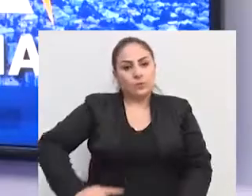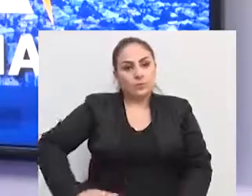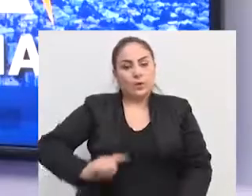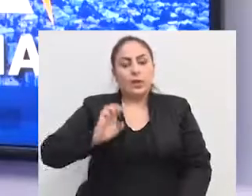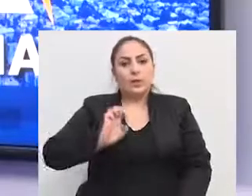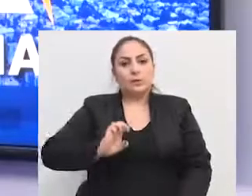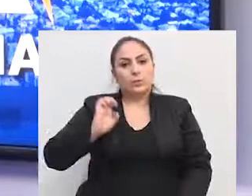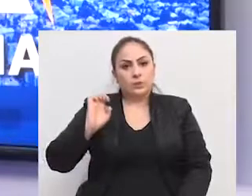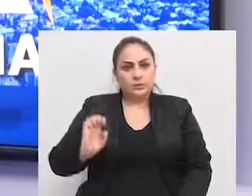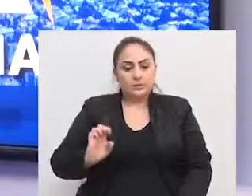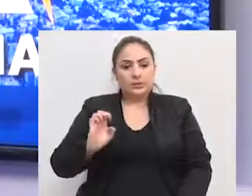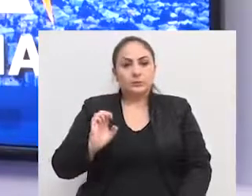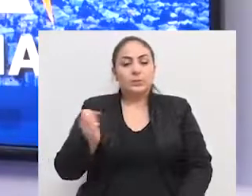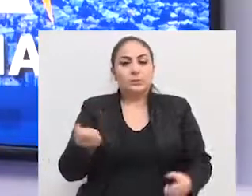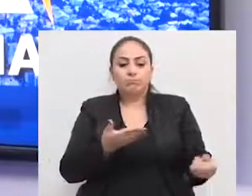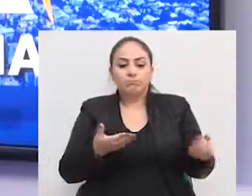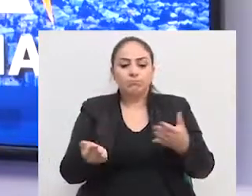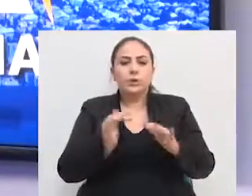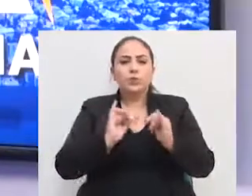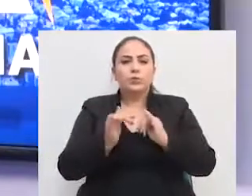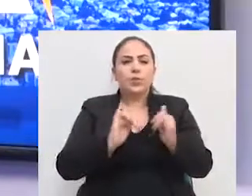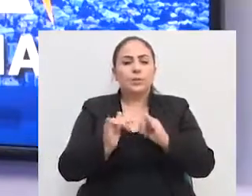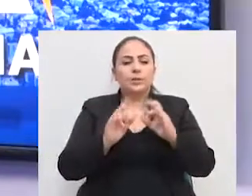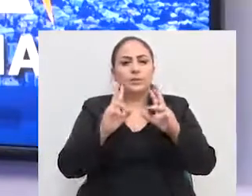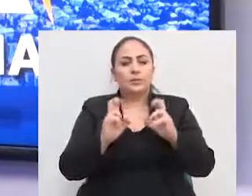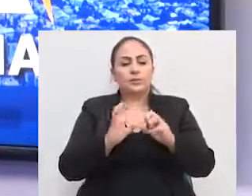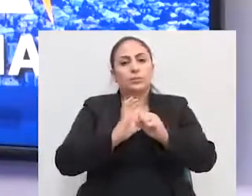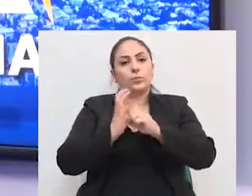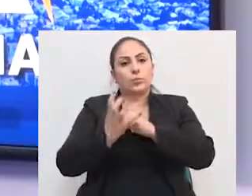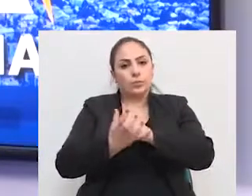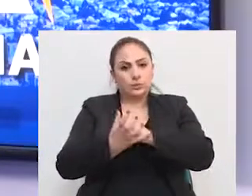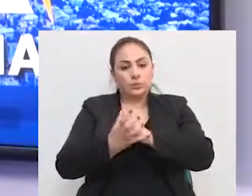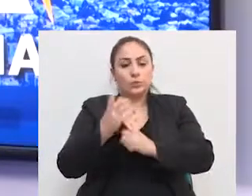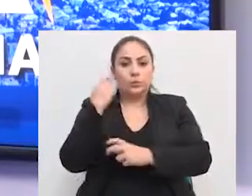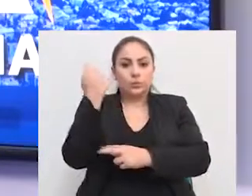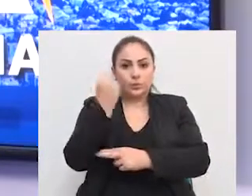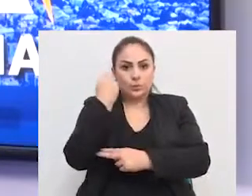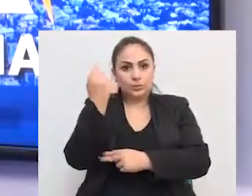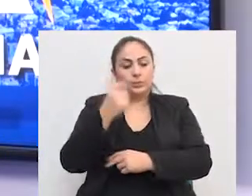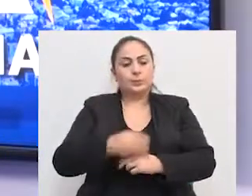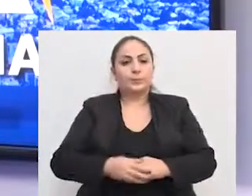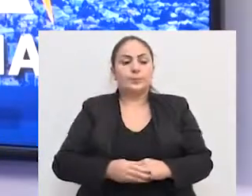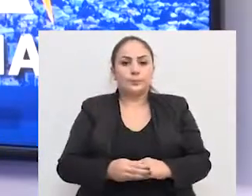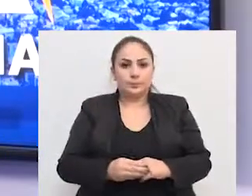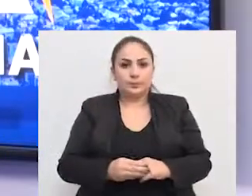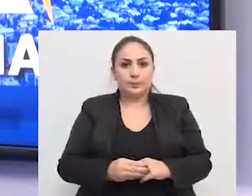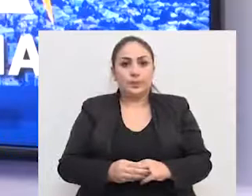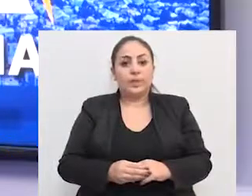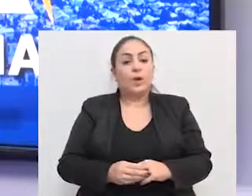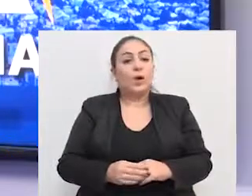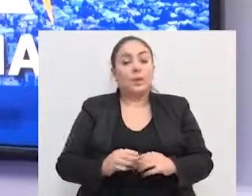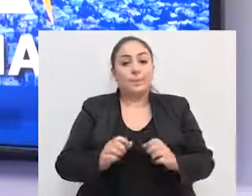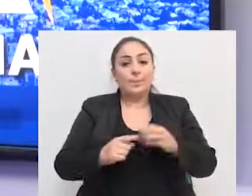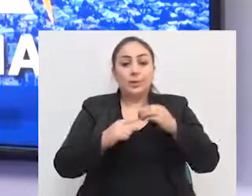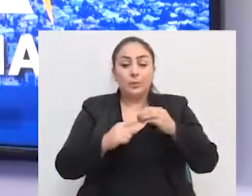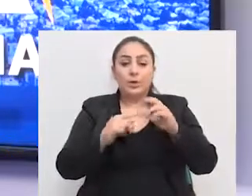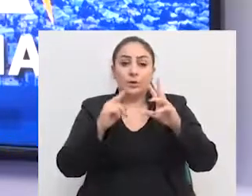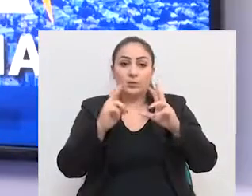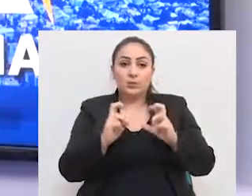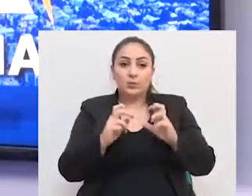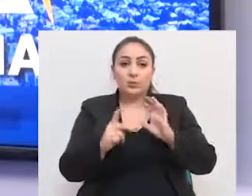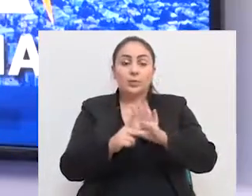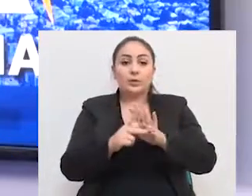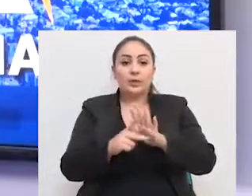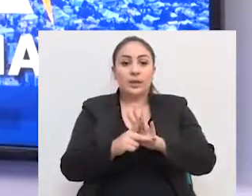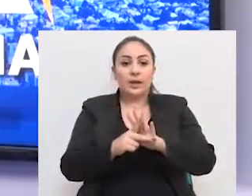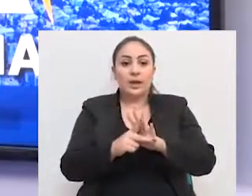O governador Eduardo Leite atualizou as informações sobre a Covid-19 no Rio Grande do Sul. Um dos destaques ficou